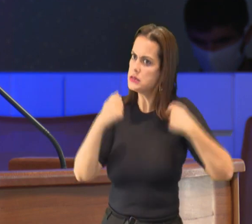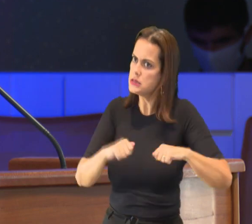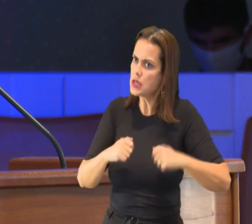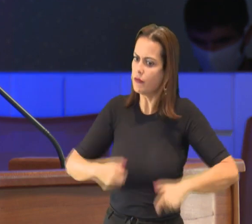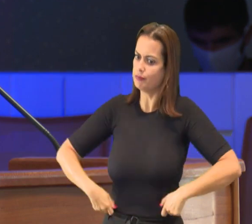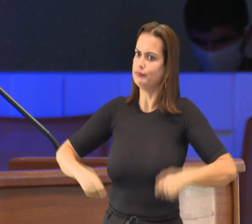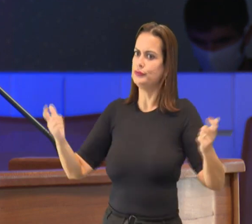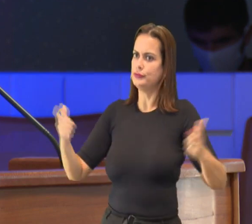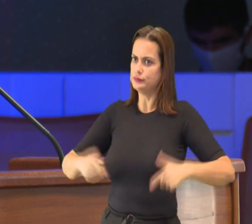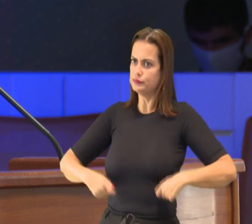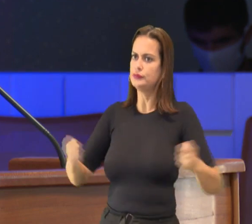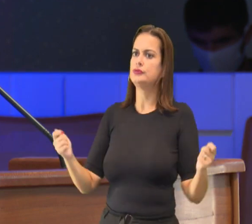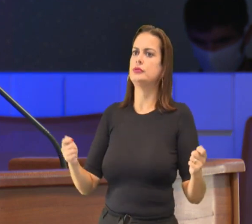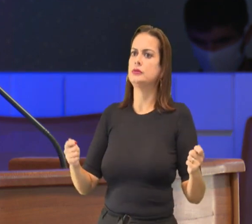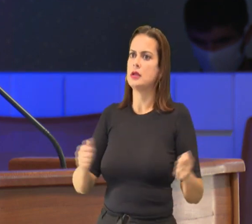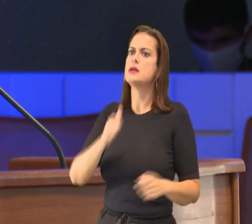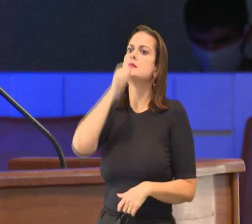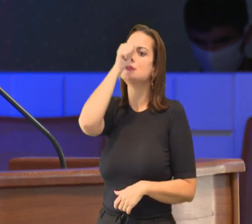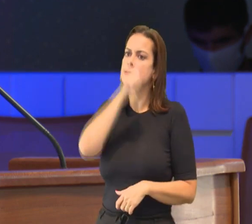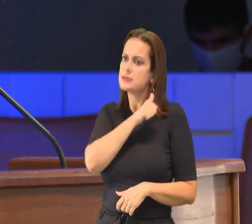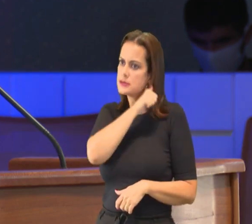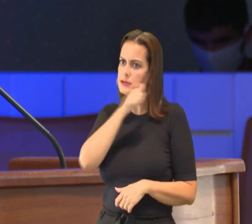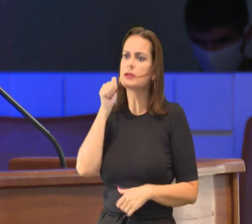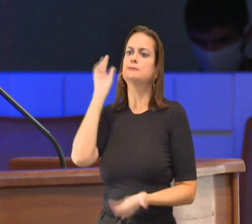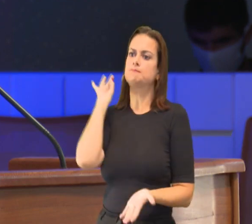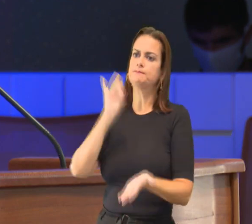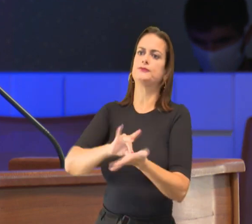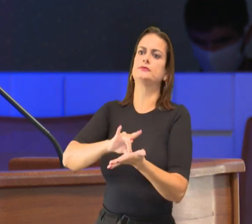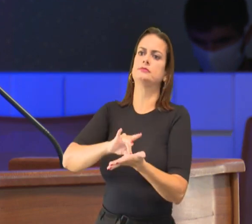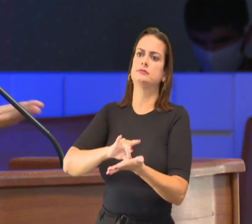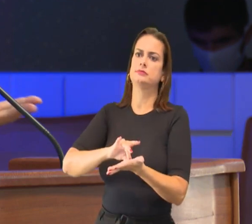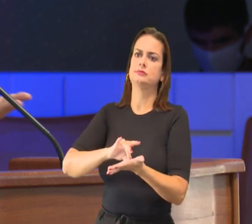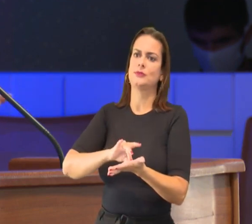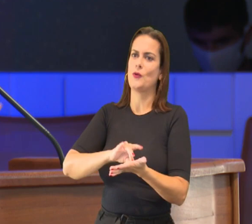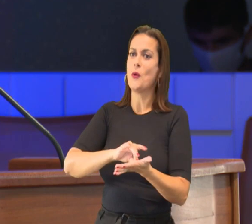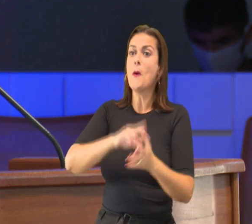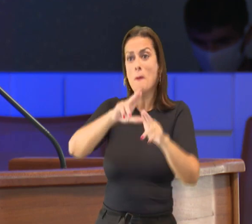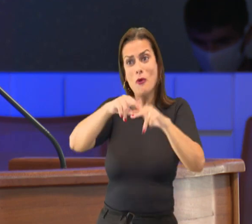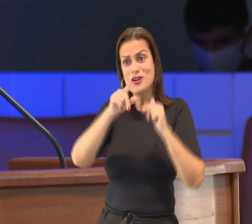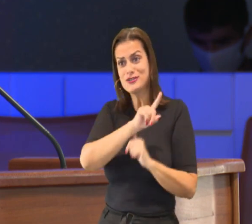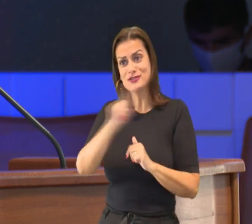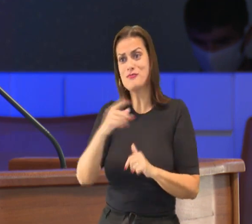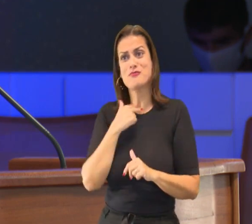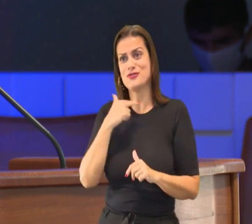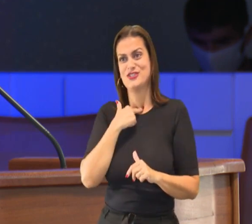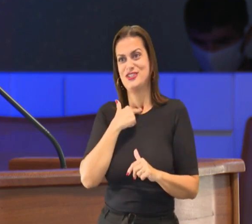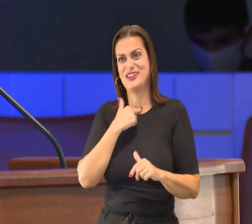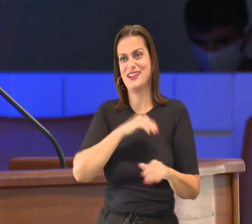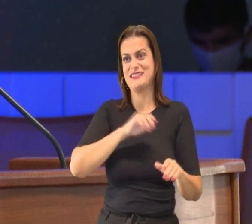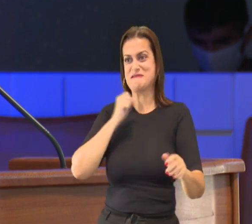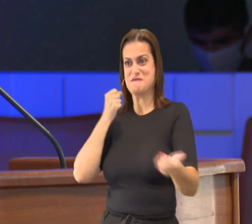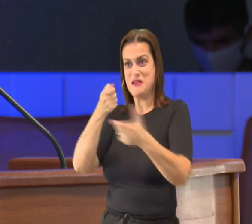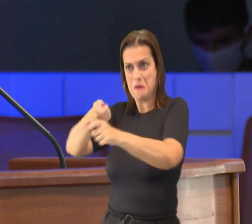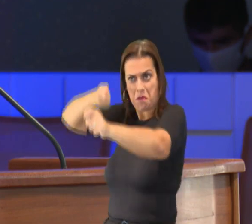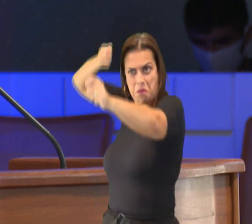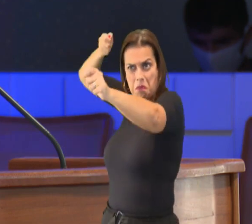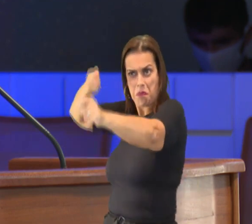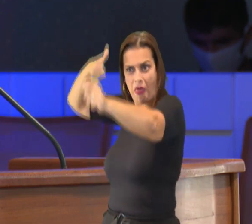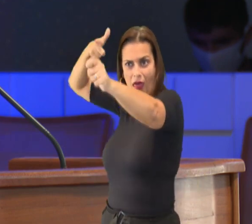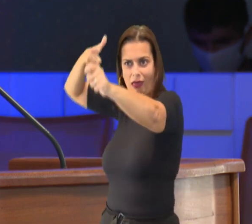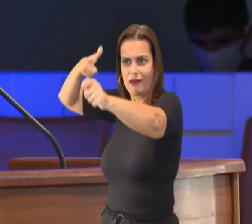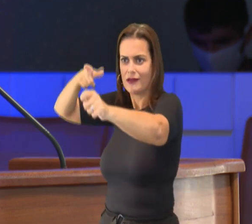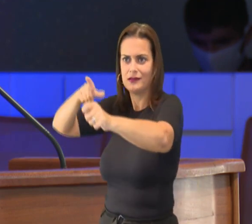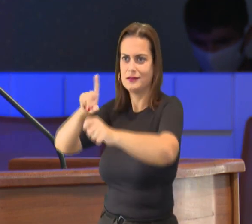Então, não ir a uma montanha ou ao deserto, pegar um animal selvagem, não tiraria do seu